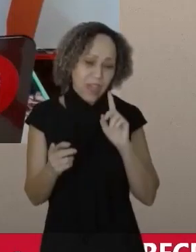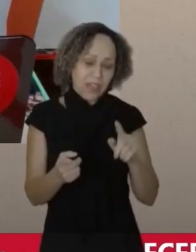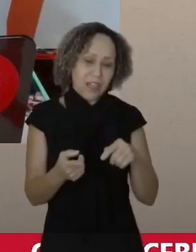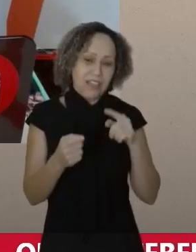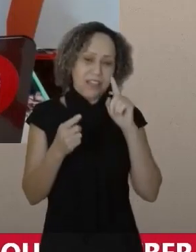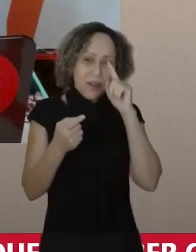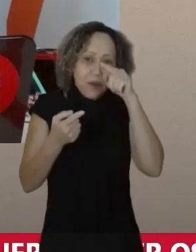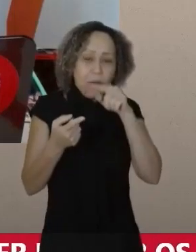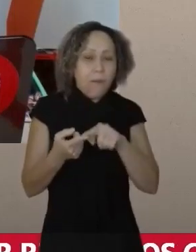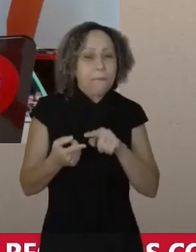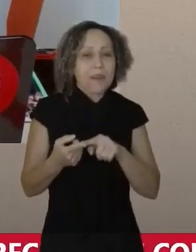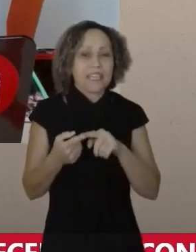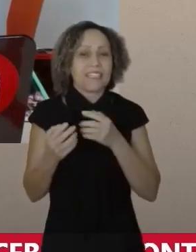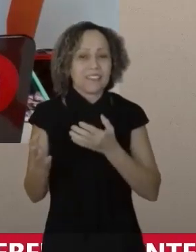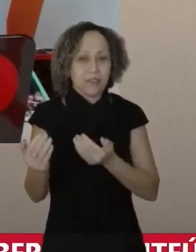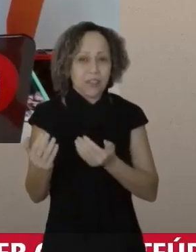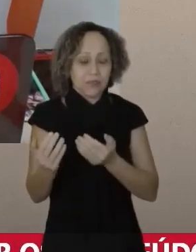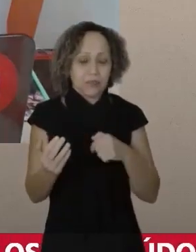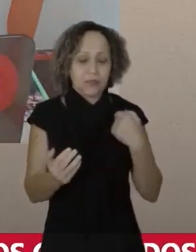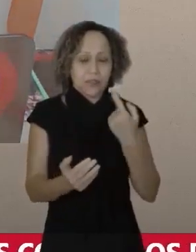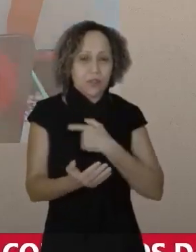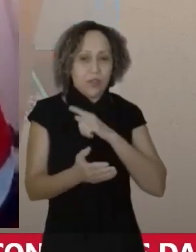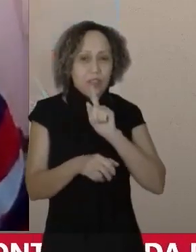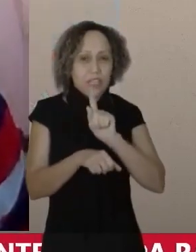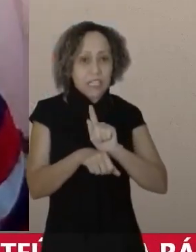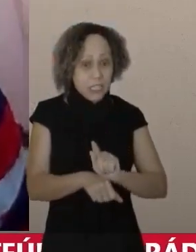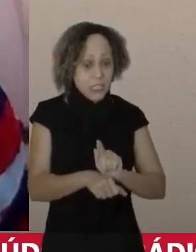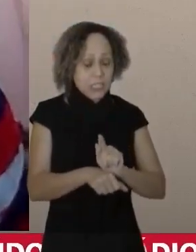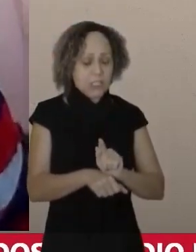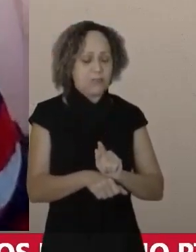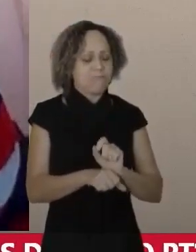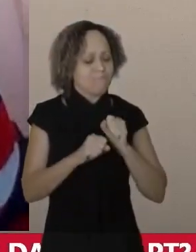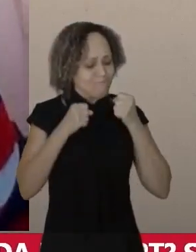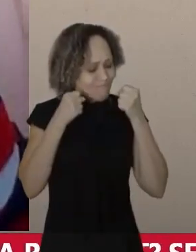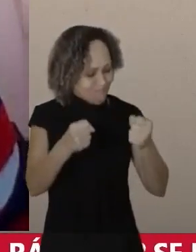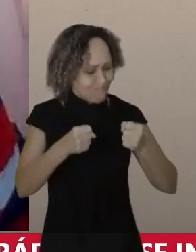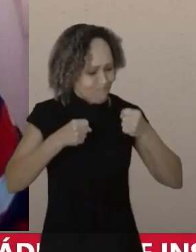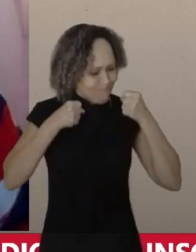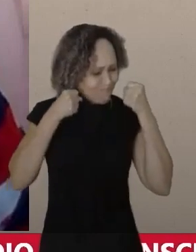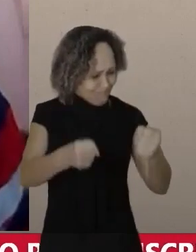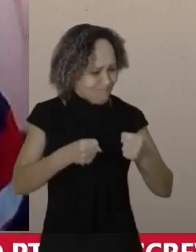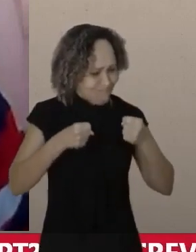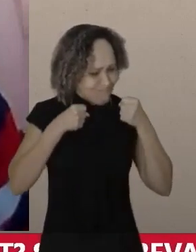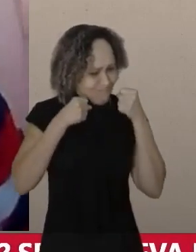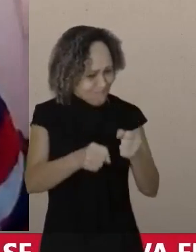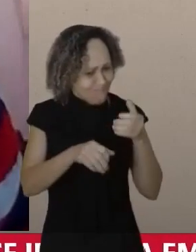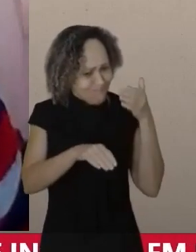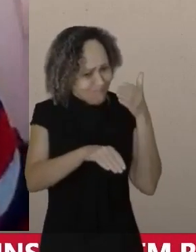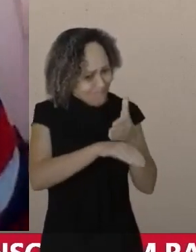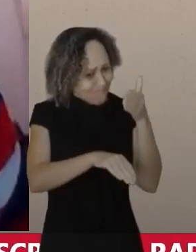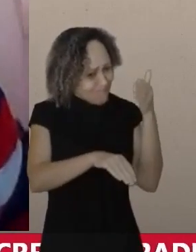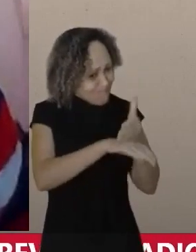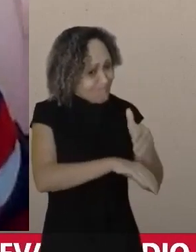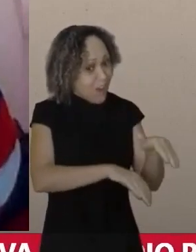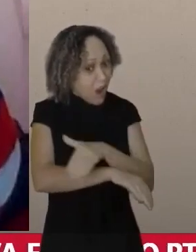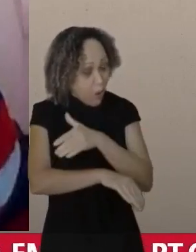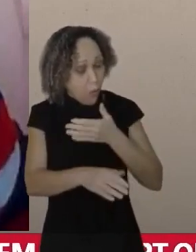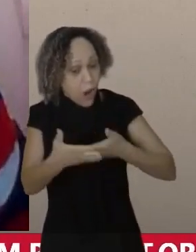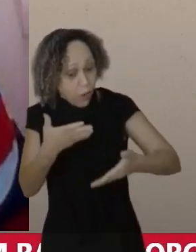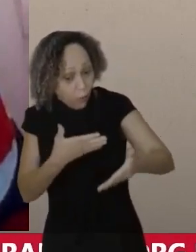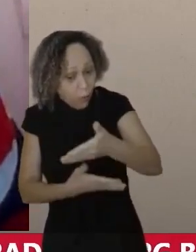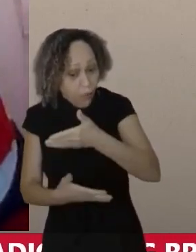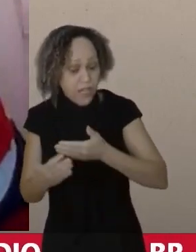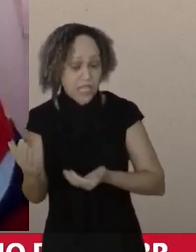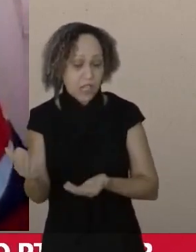Nossa gestão nesse ano vem com muita vontade de ocupar as ruas, com muita vontade de dialogar com a juventude brasileira, que